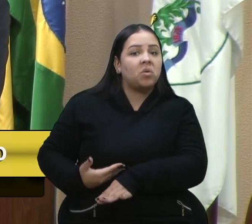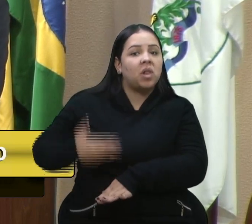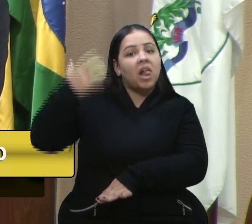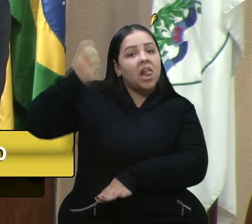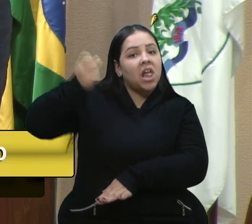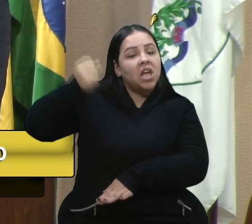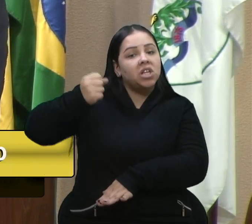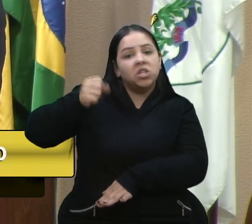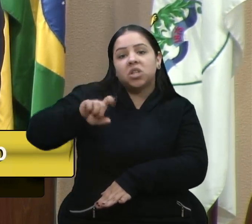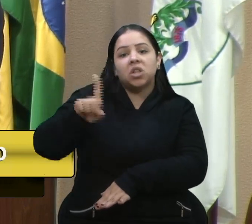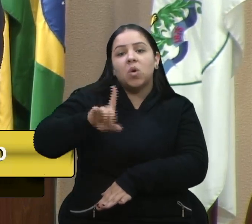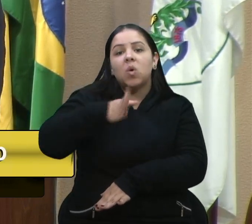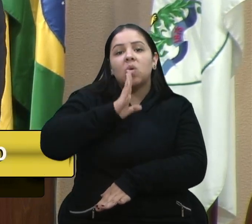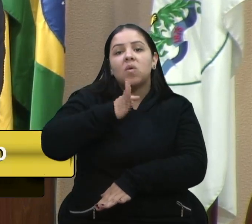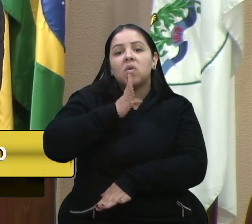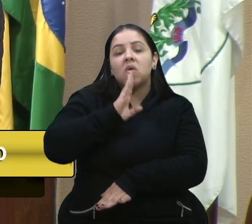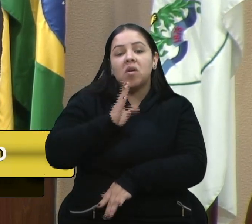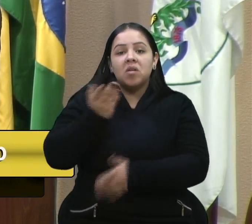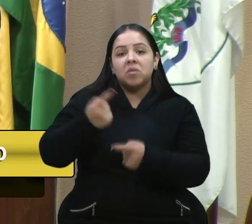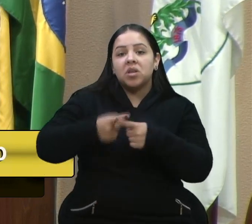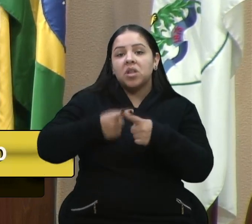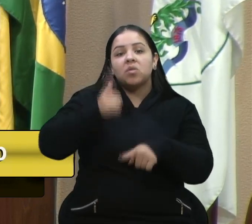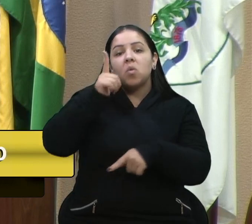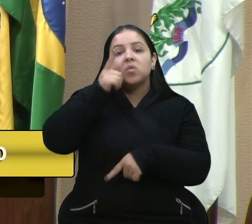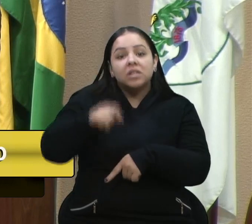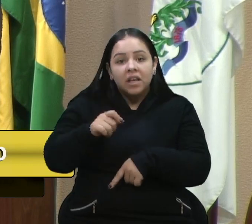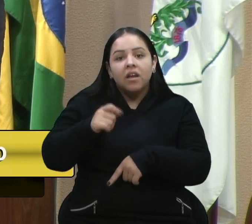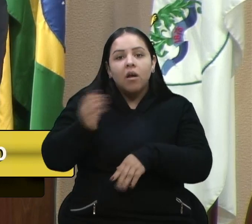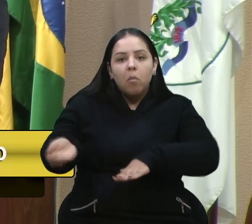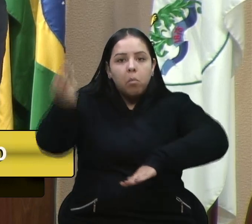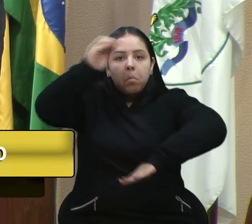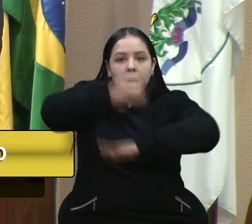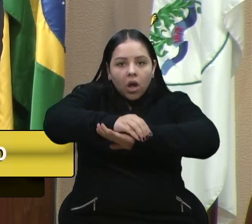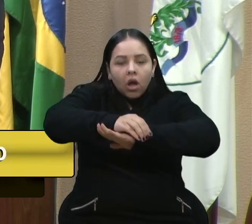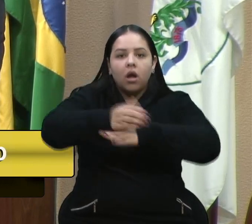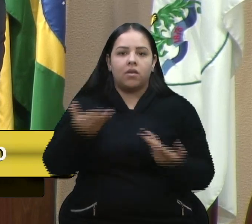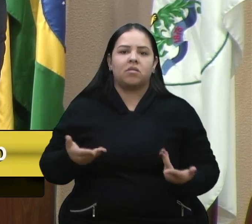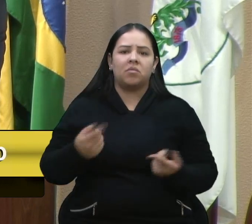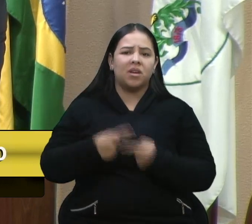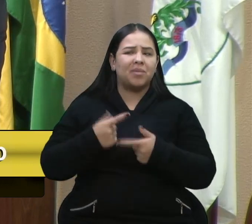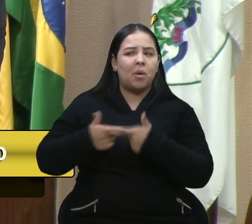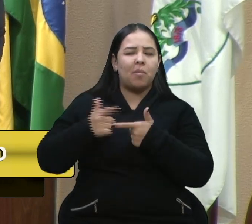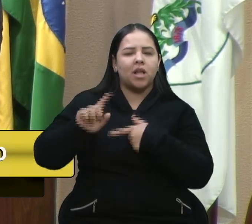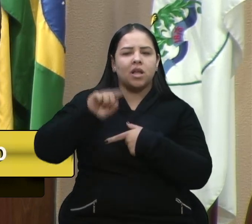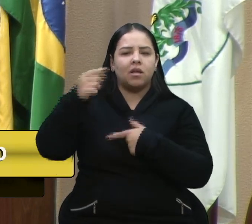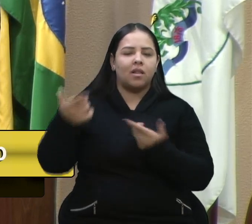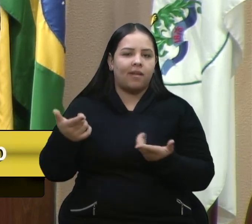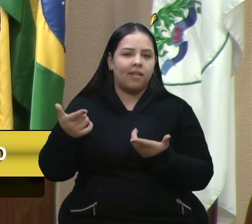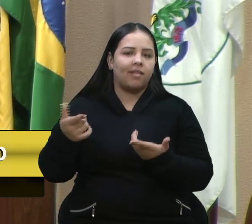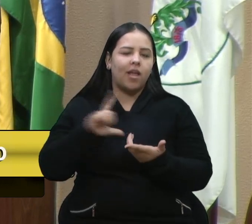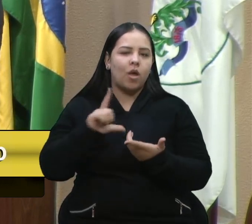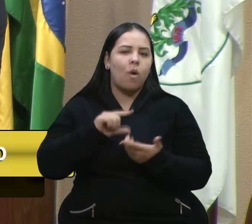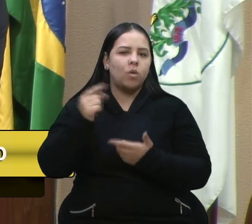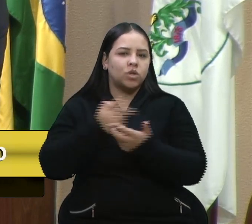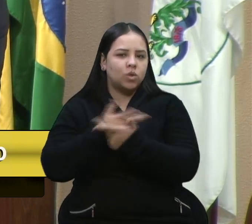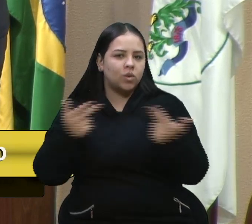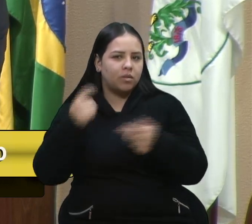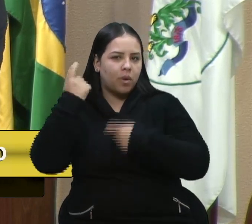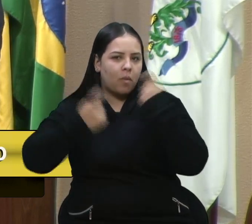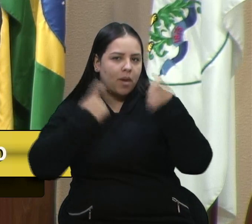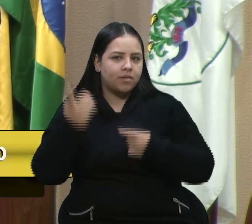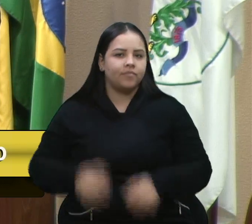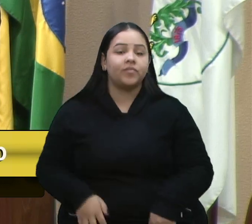consegue fechar os buracos, talvez ele esteja preocupado com outros problemas, né? Então, ontem a gente encomendou esse material